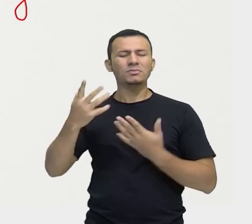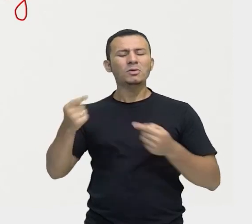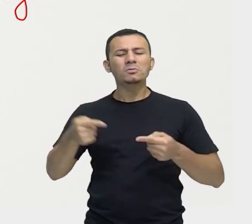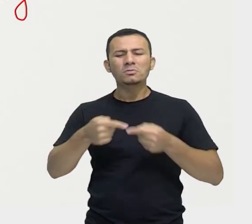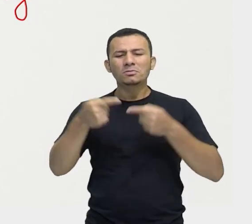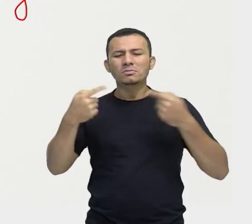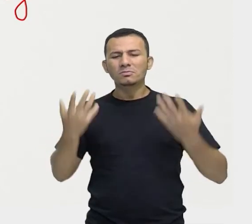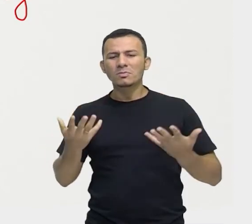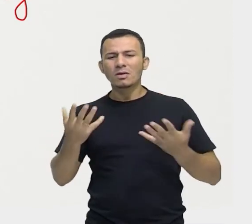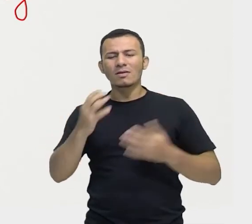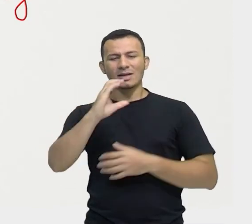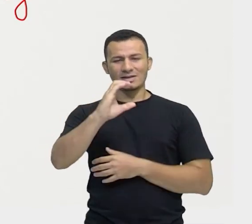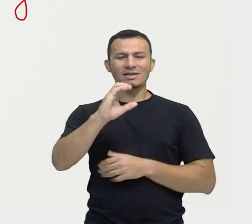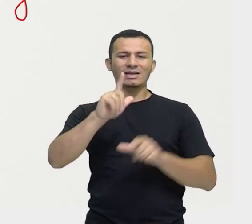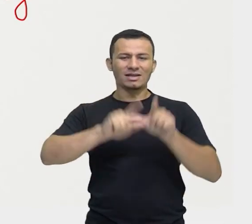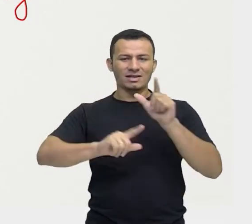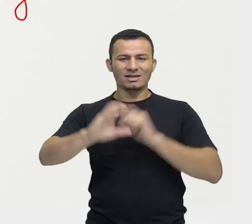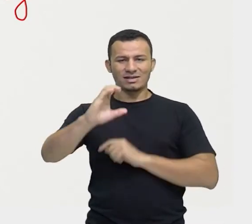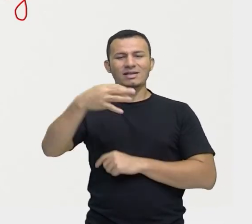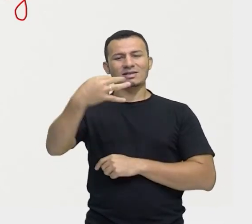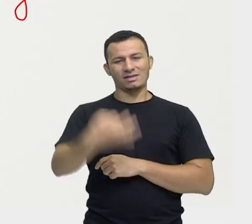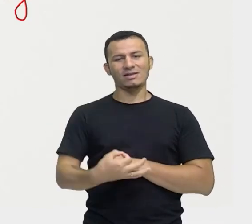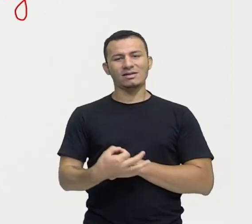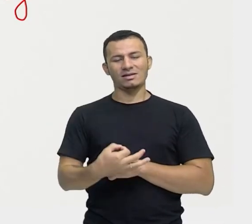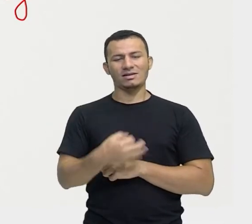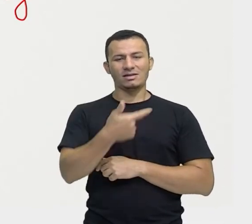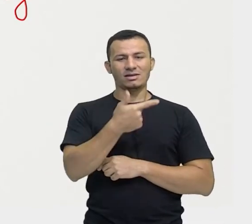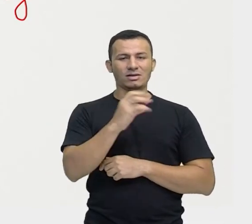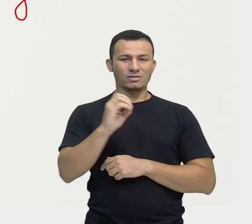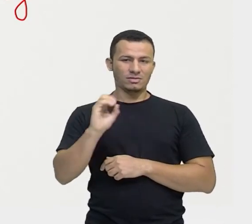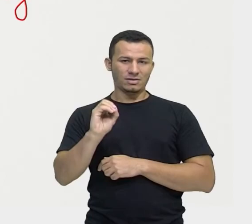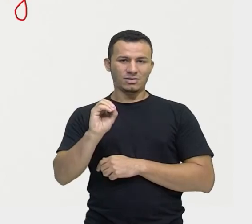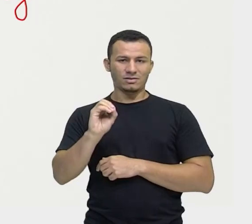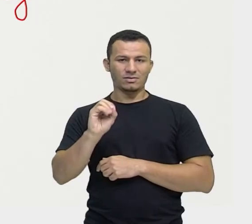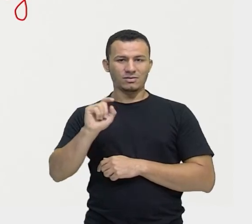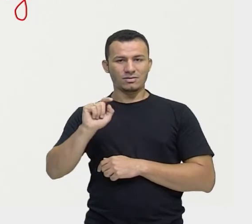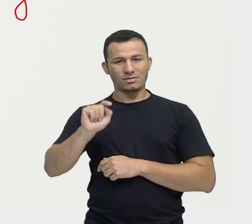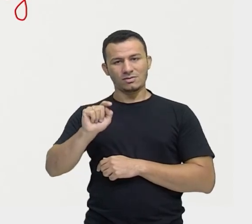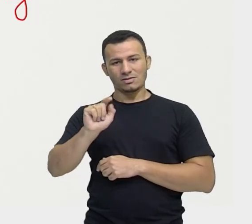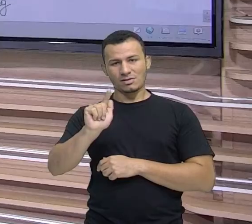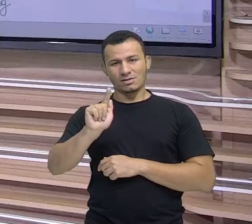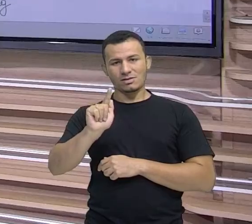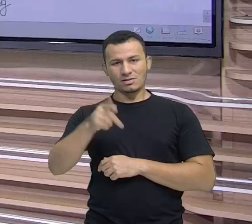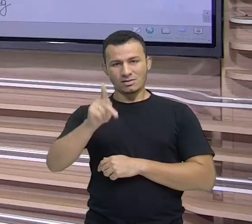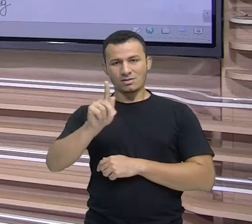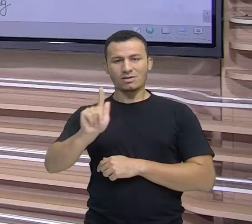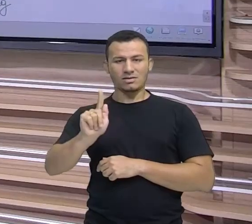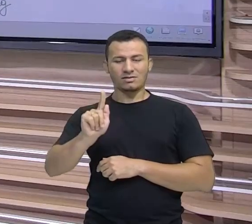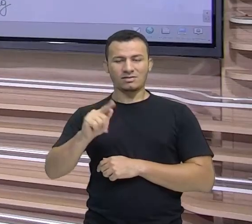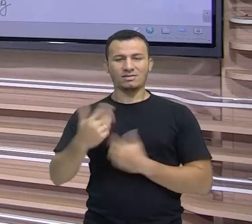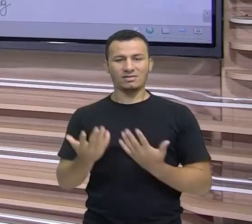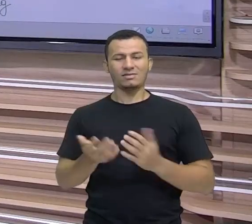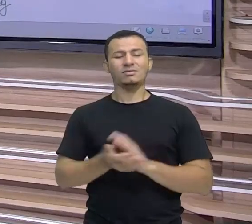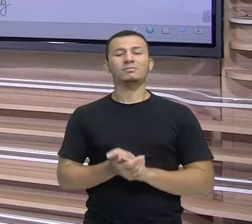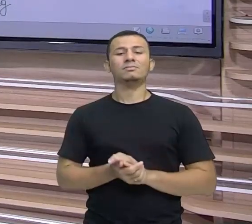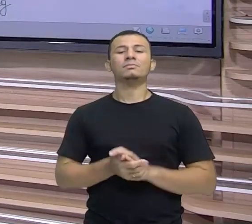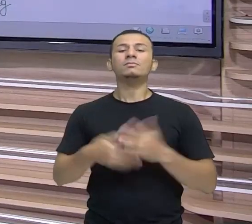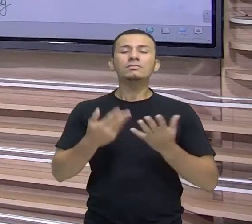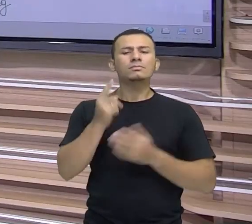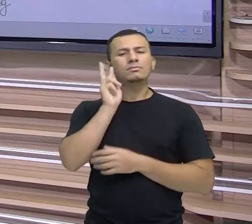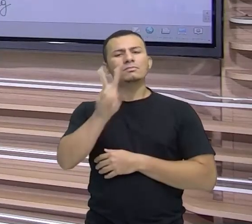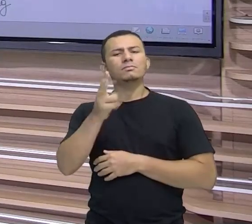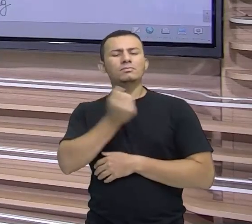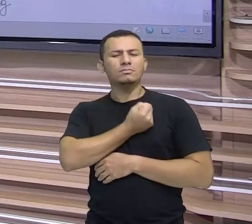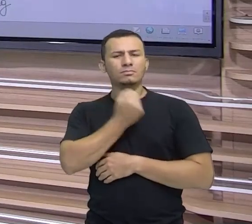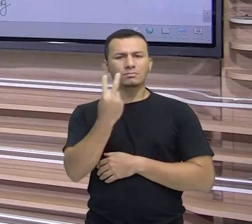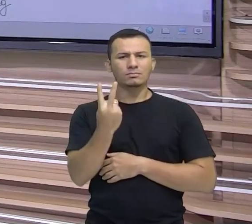resposta? Letra C. 200 quilogramas. Aqui comigo. Então, nós vimos aí nesse problema número 2